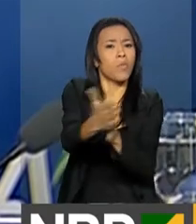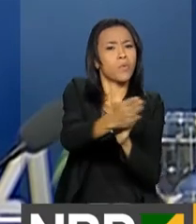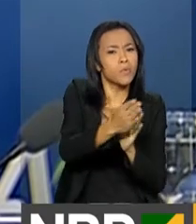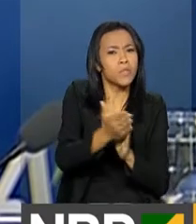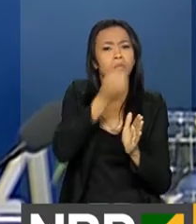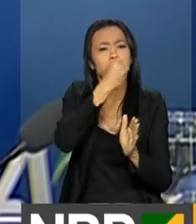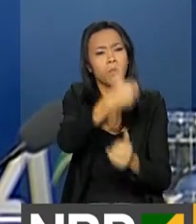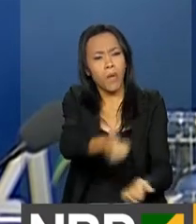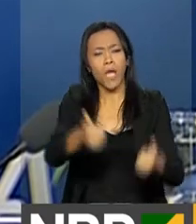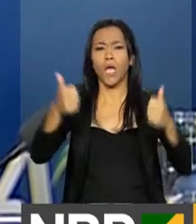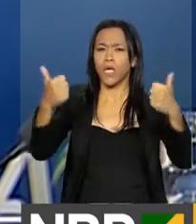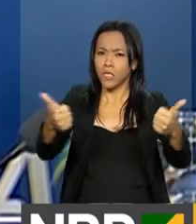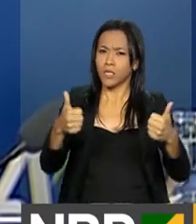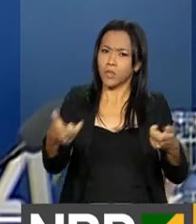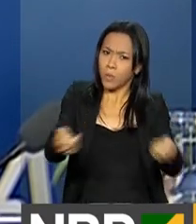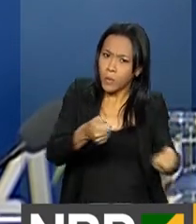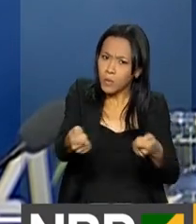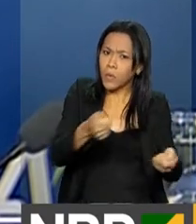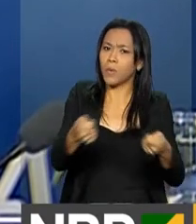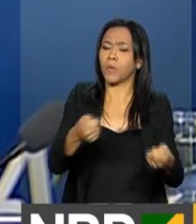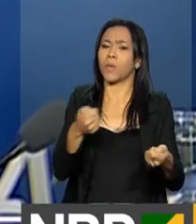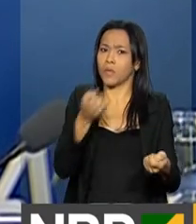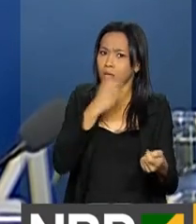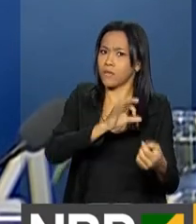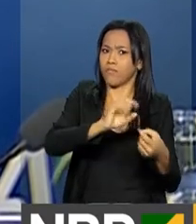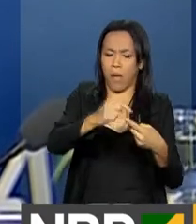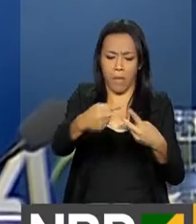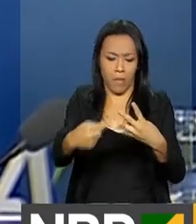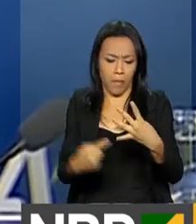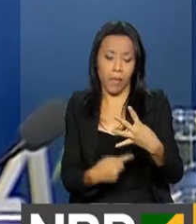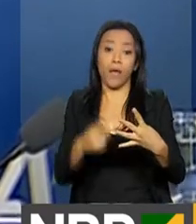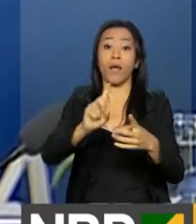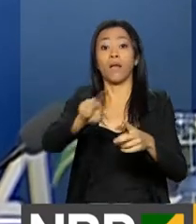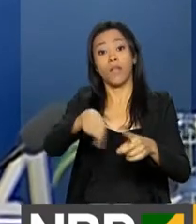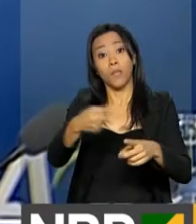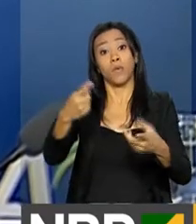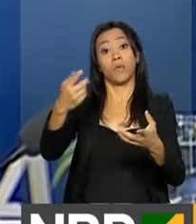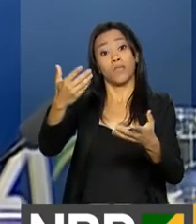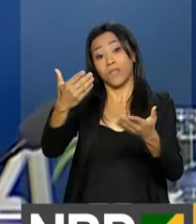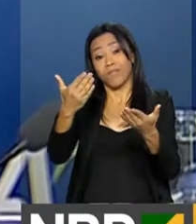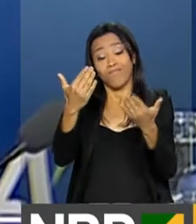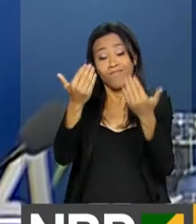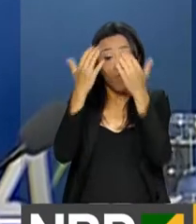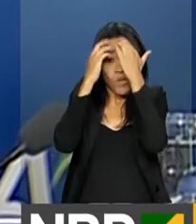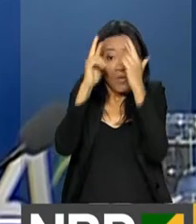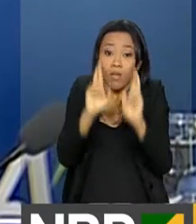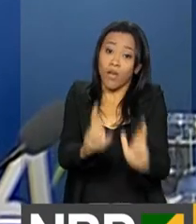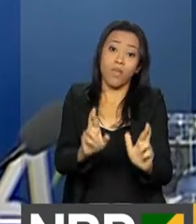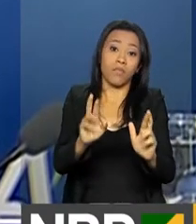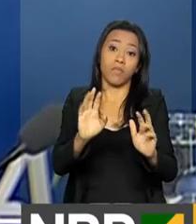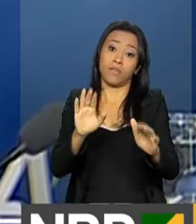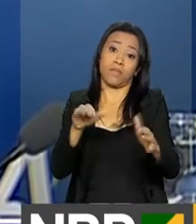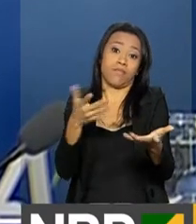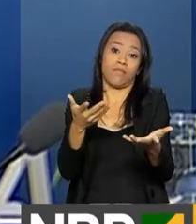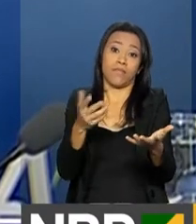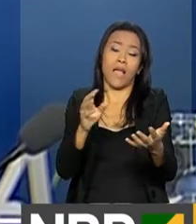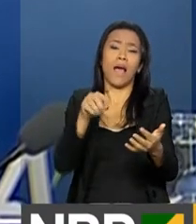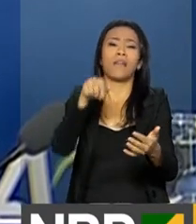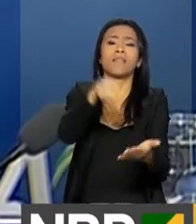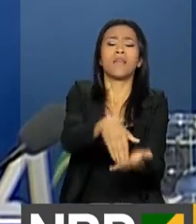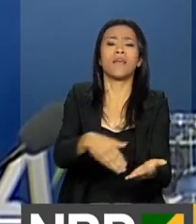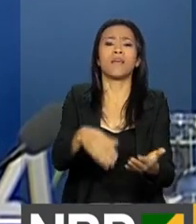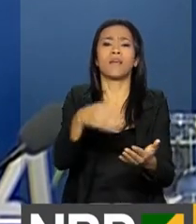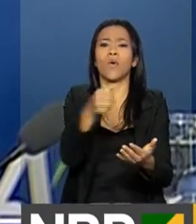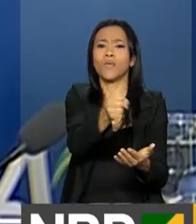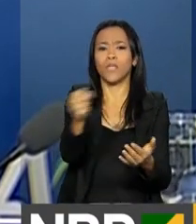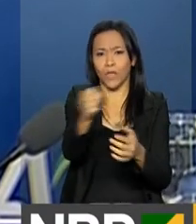muito bem, centralização, que coisa boa, etc, etc. Cai a federação, cai a democracia, que perdura até 88. Em 5 de outubro